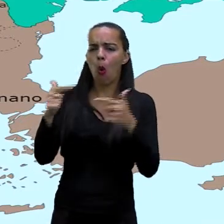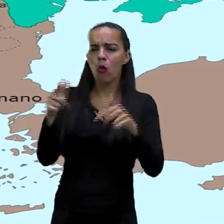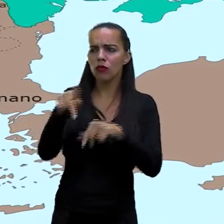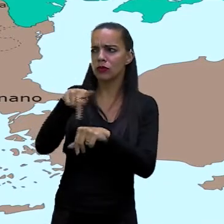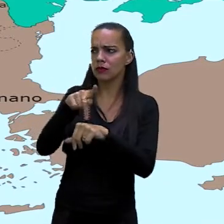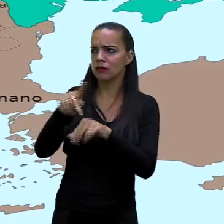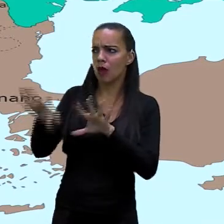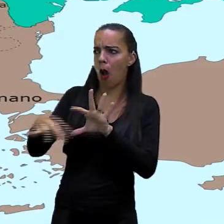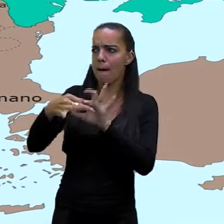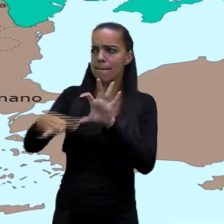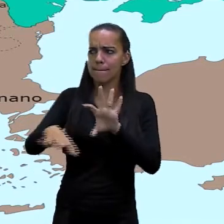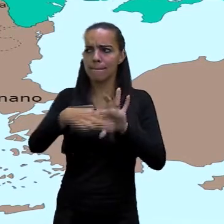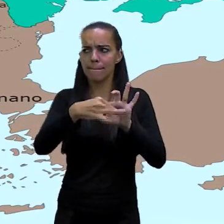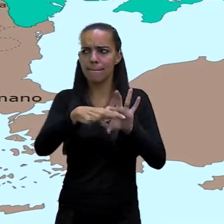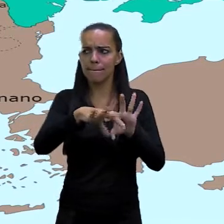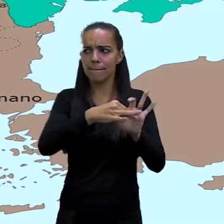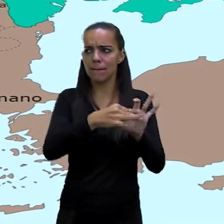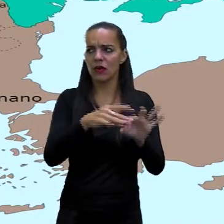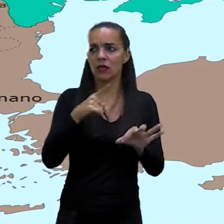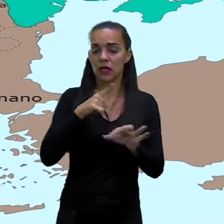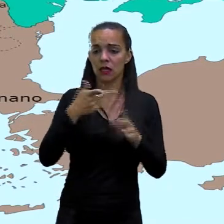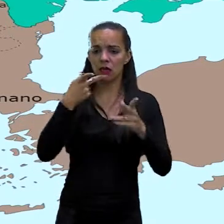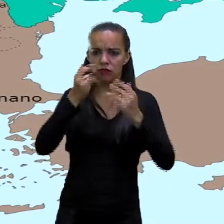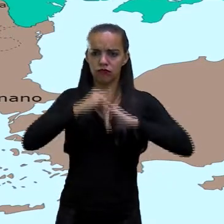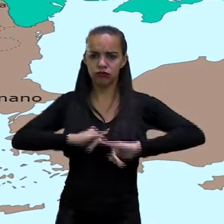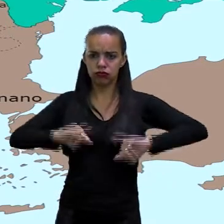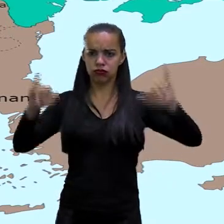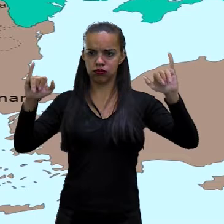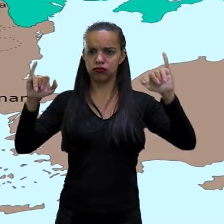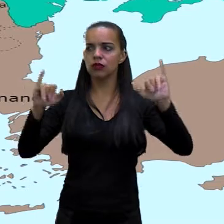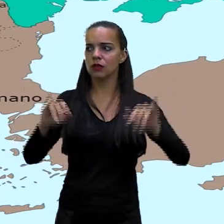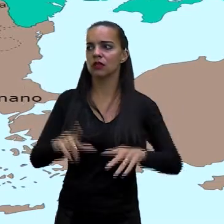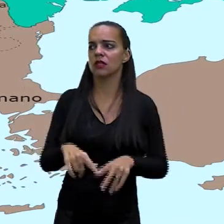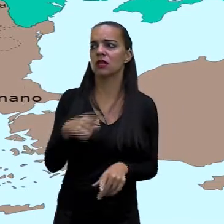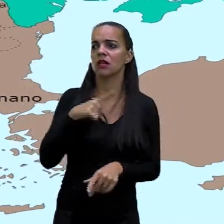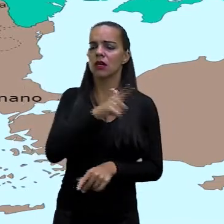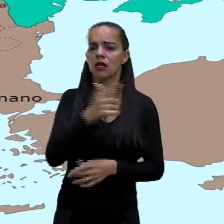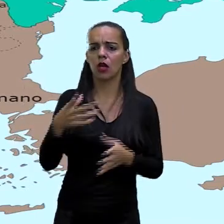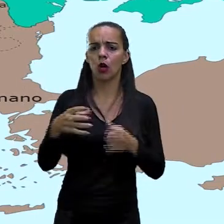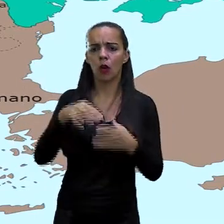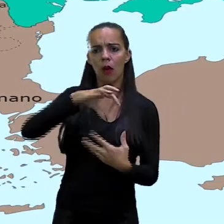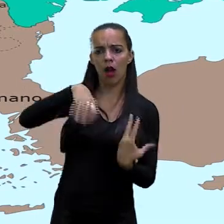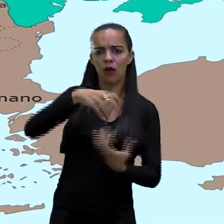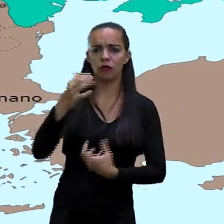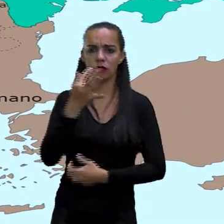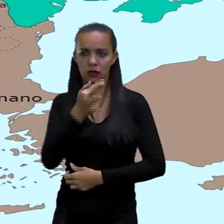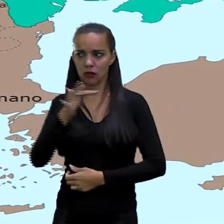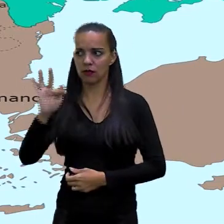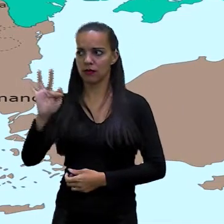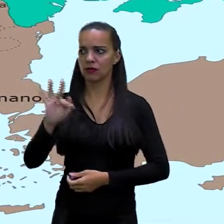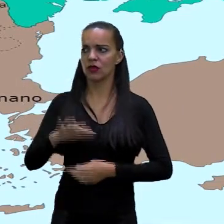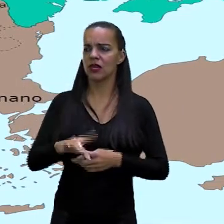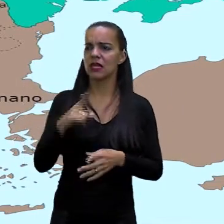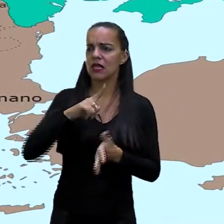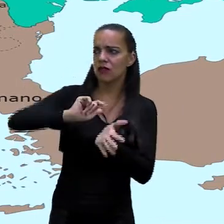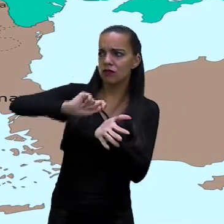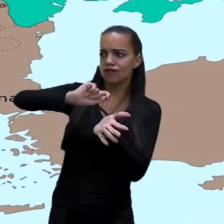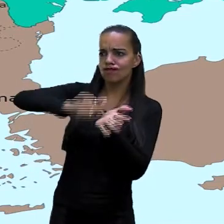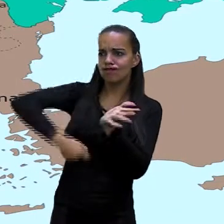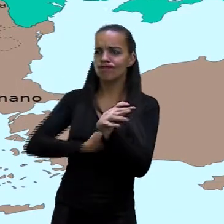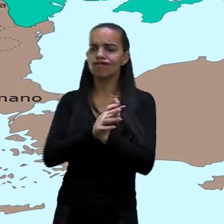e até se autoproclamar imperador dos franceses. Então, esse acordo